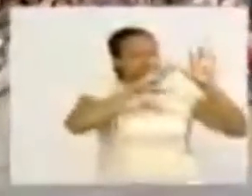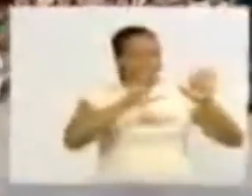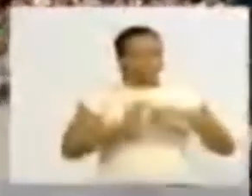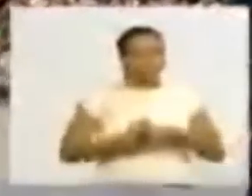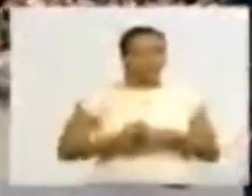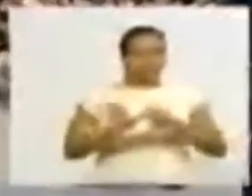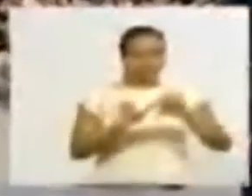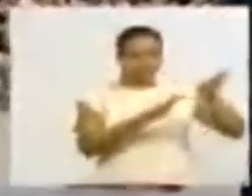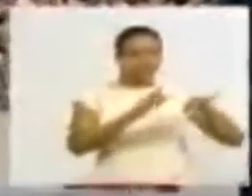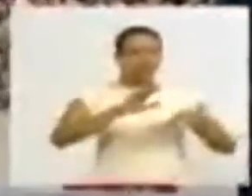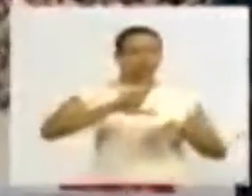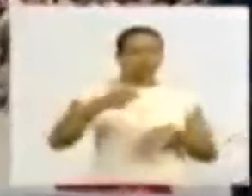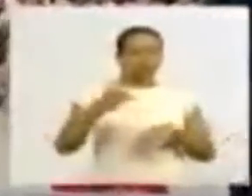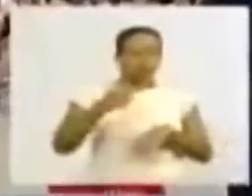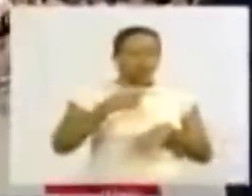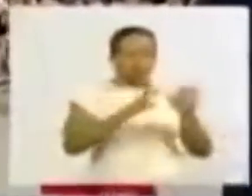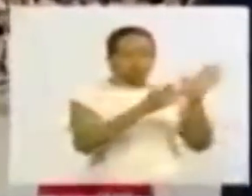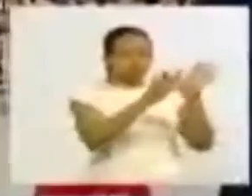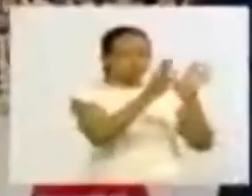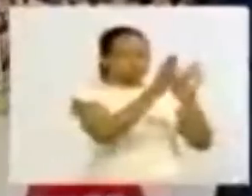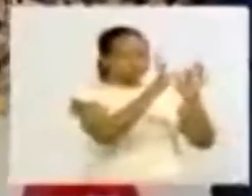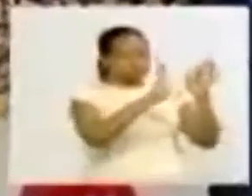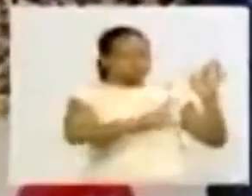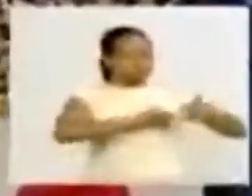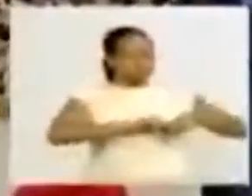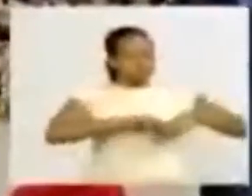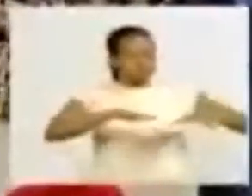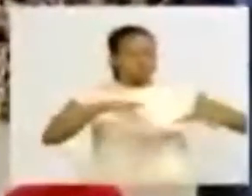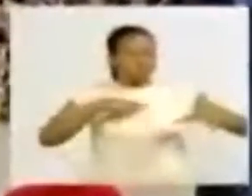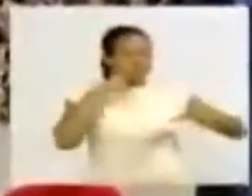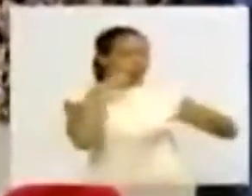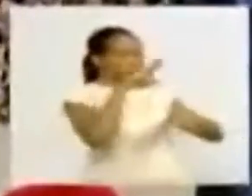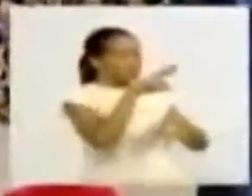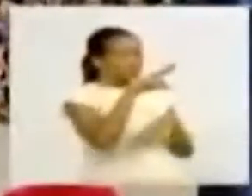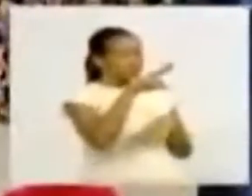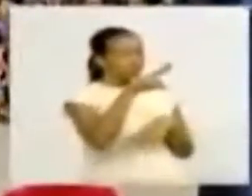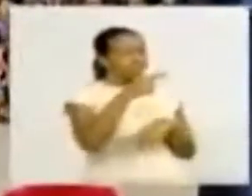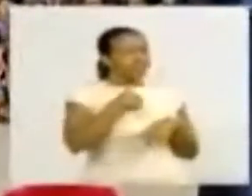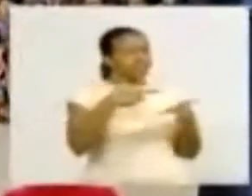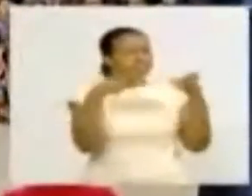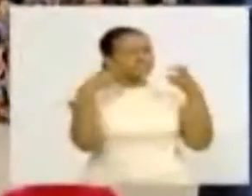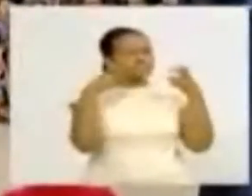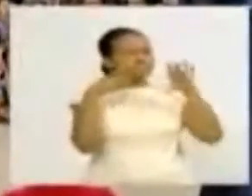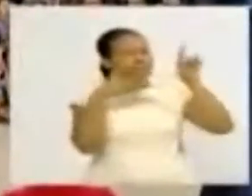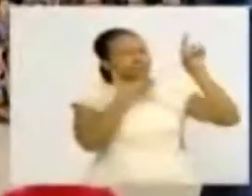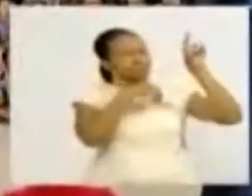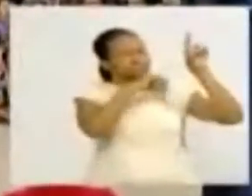Quando olho para Jesus misericordioso, eu vejo Deus Pai, Criador de todas as coisas,